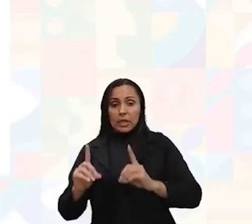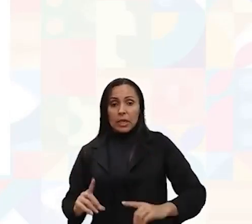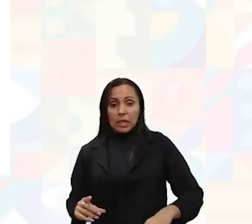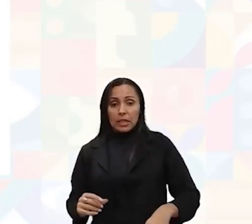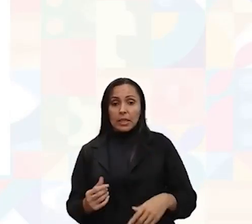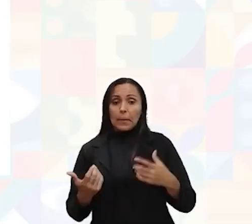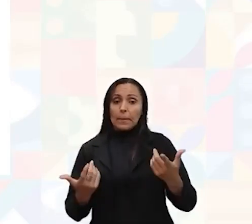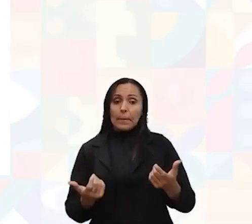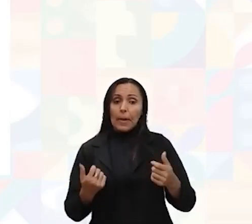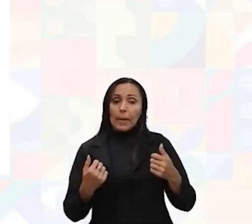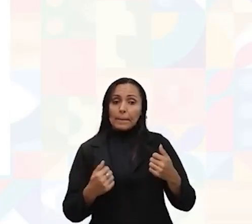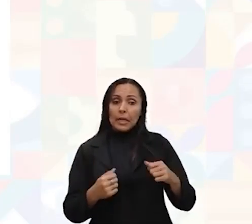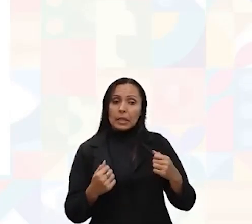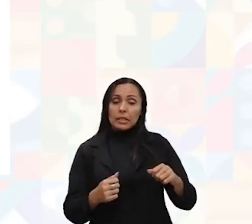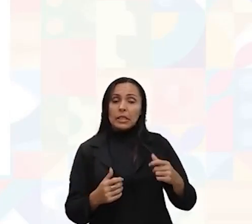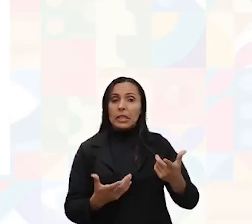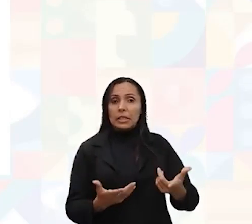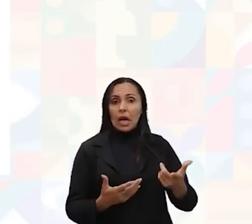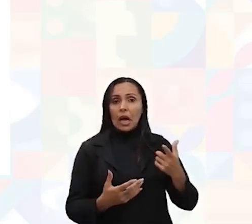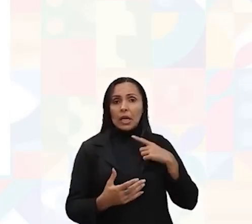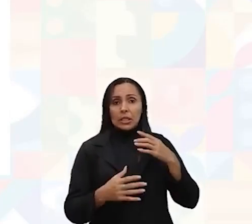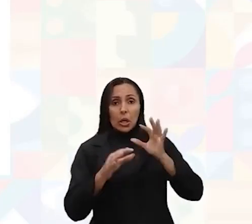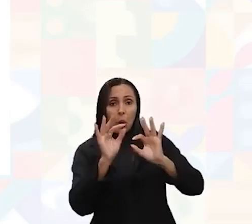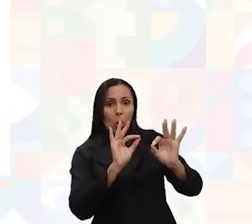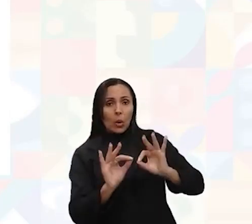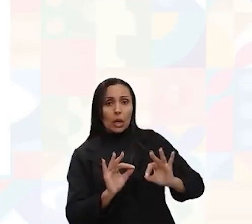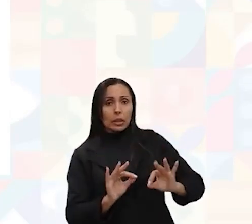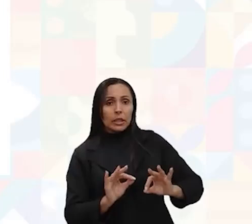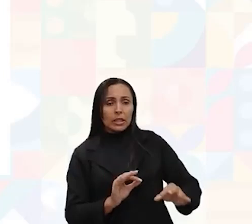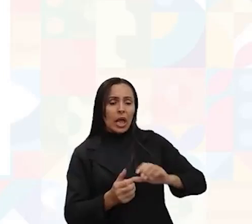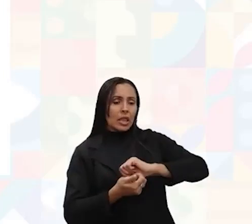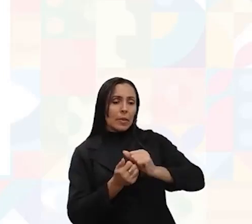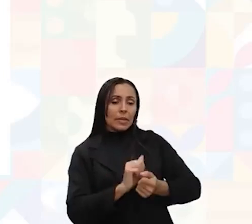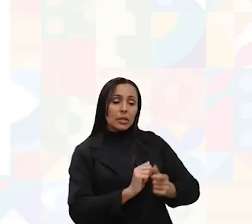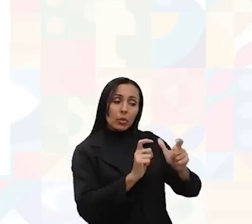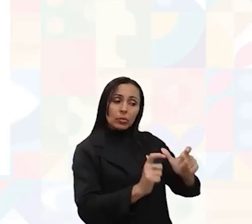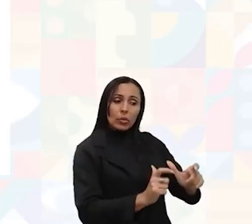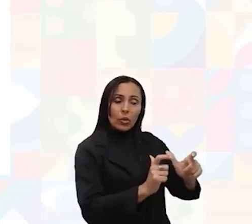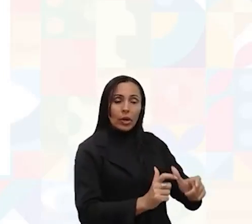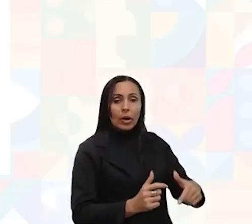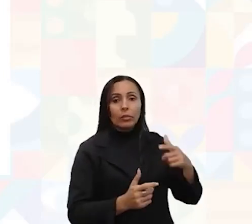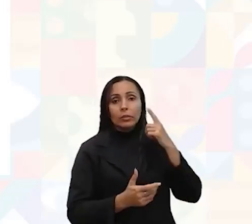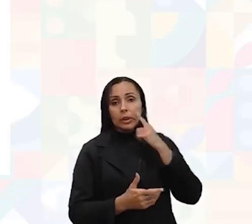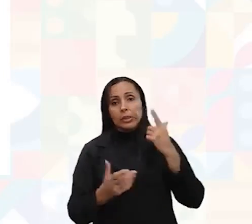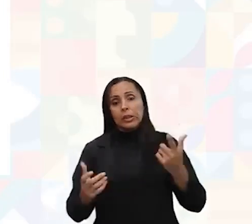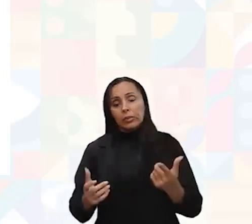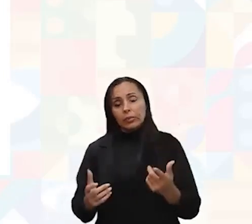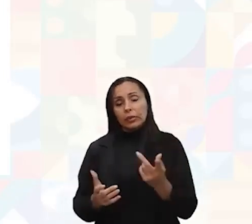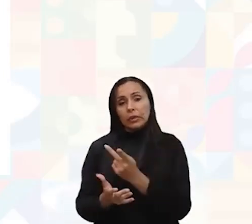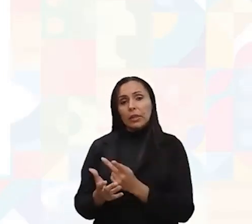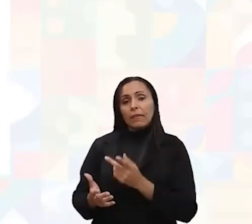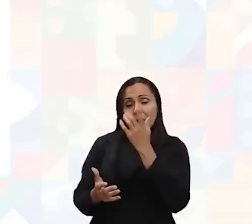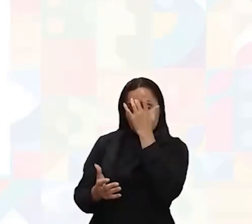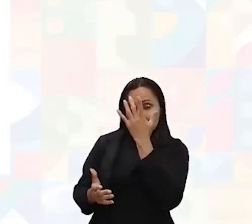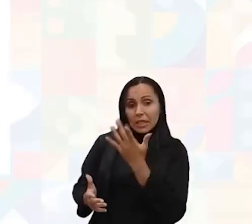que se moldar a cada local que ela visitar. Então, por isso que existe também o desenho universal, para facilitar